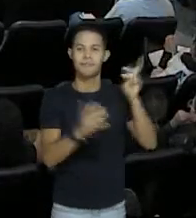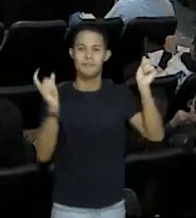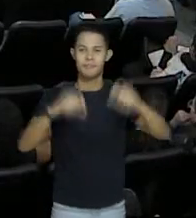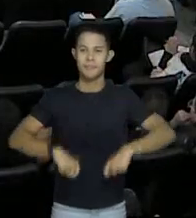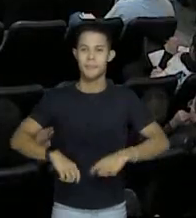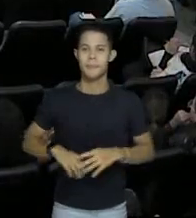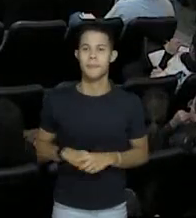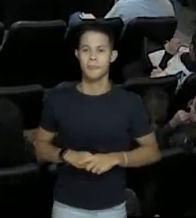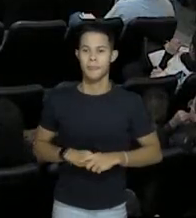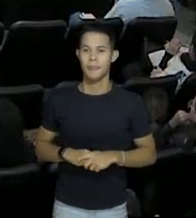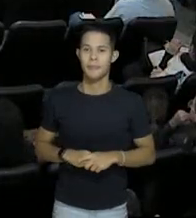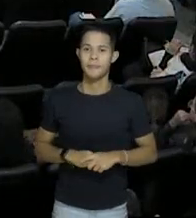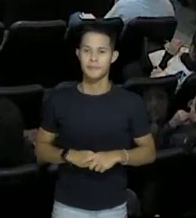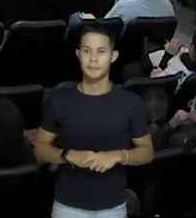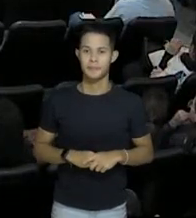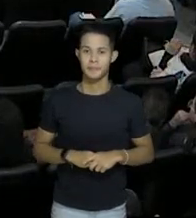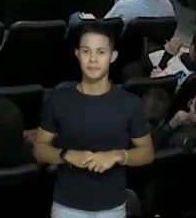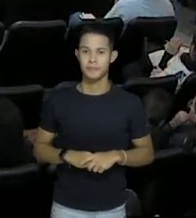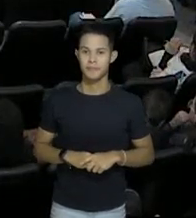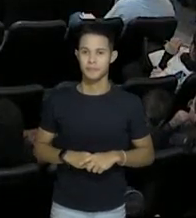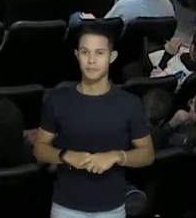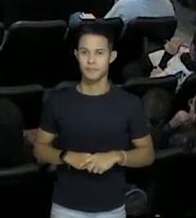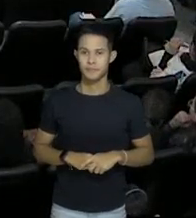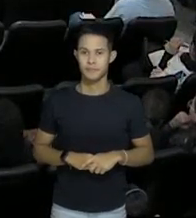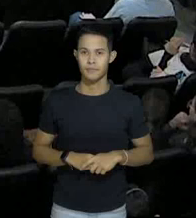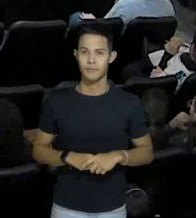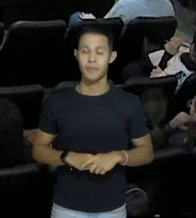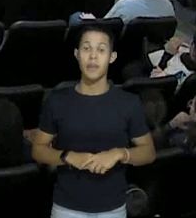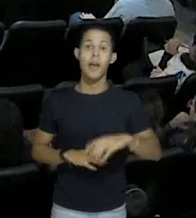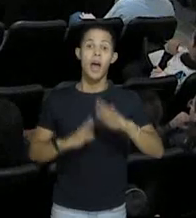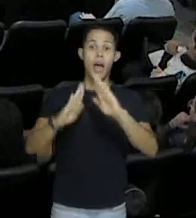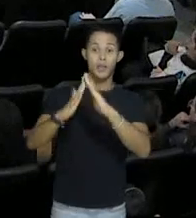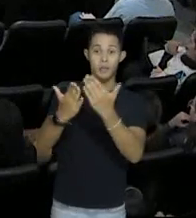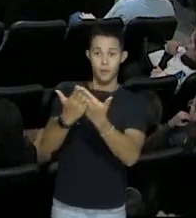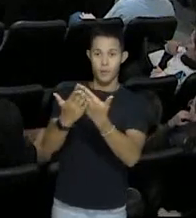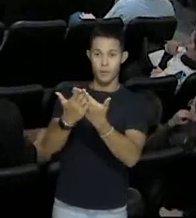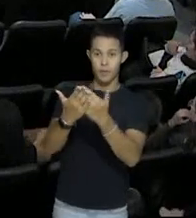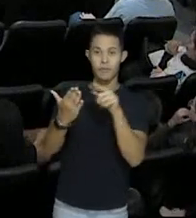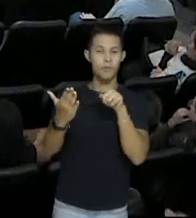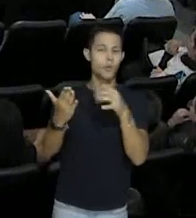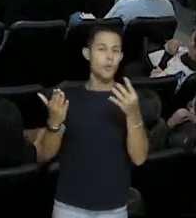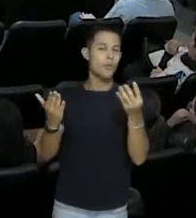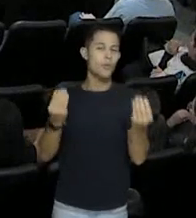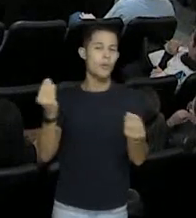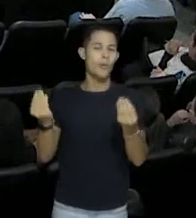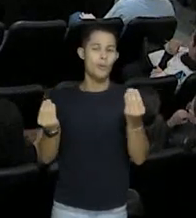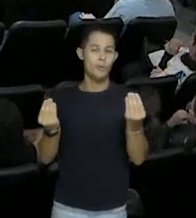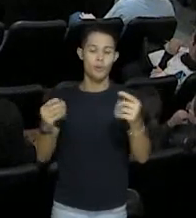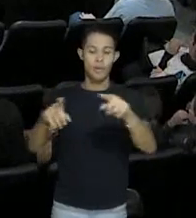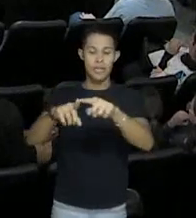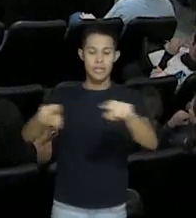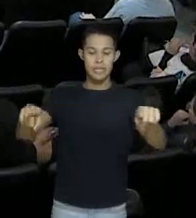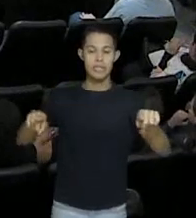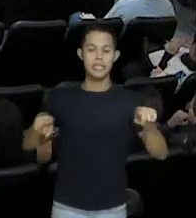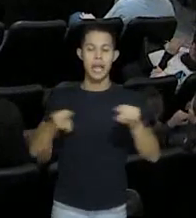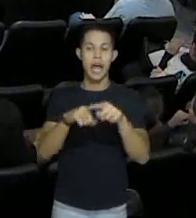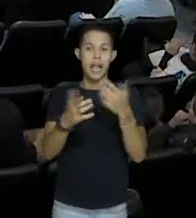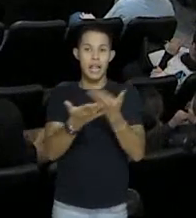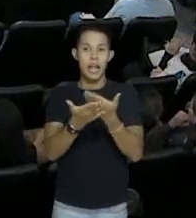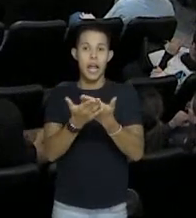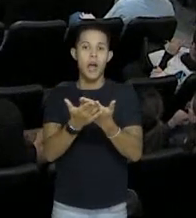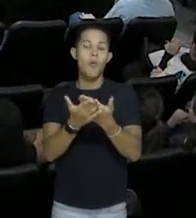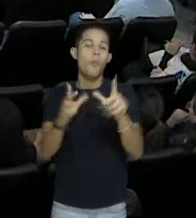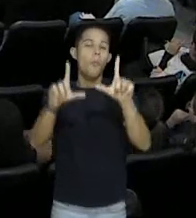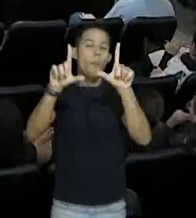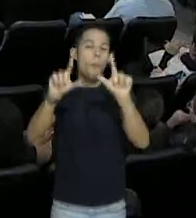isso é muito importante. A escola, né? Sala de aula com poucos estímulos, lugar adequado, máximo de